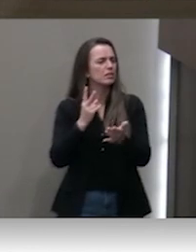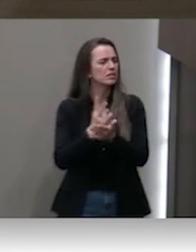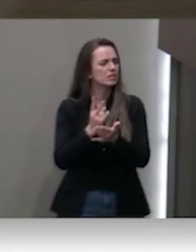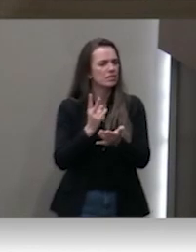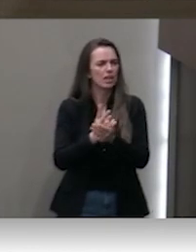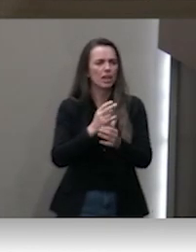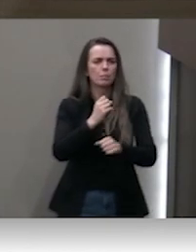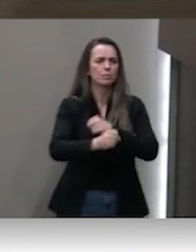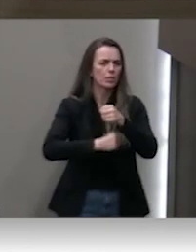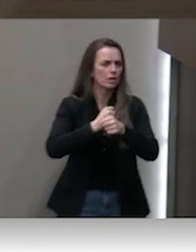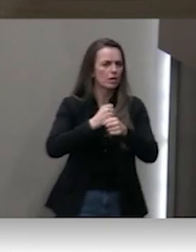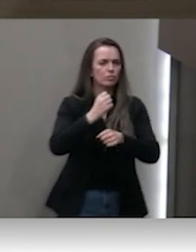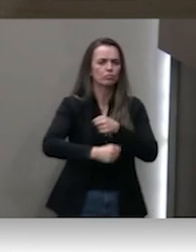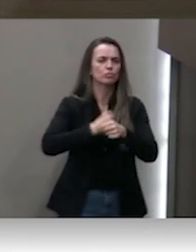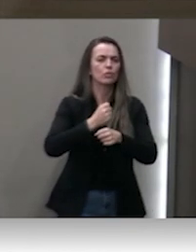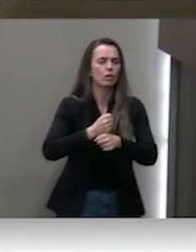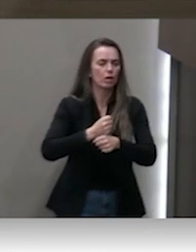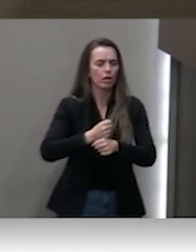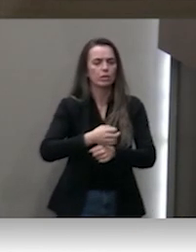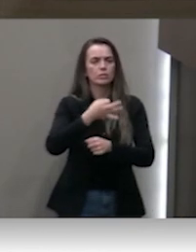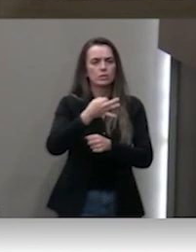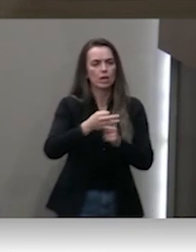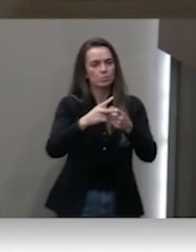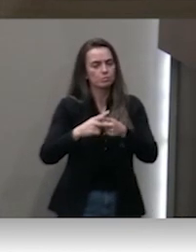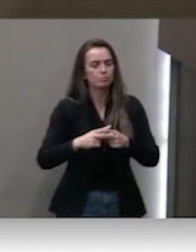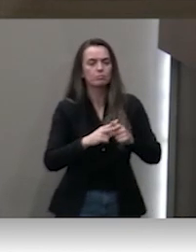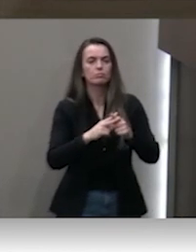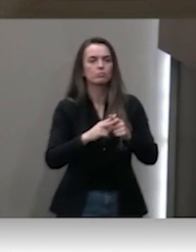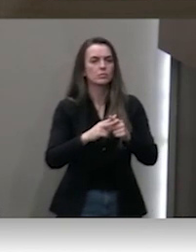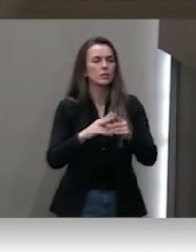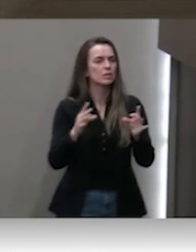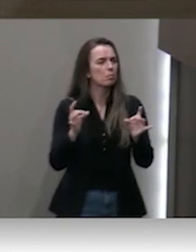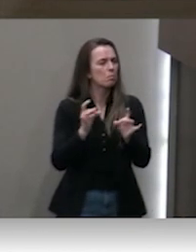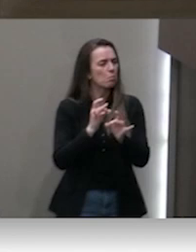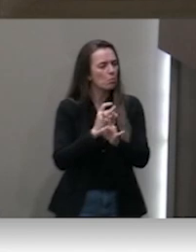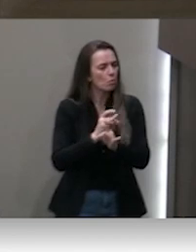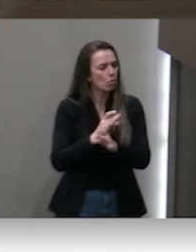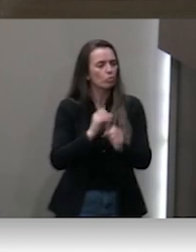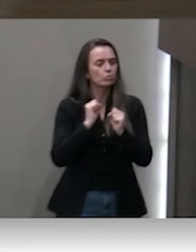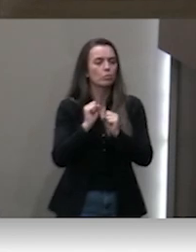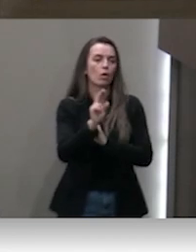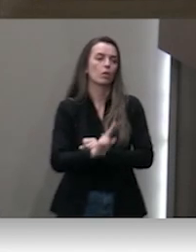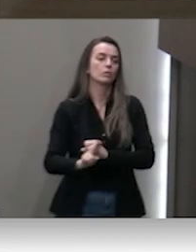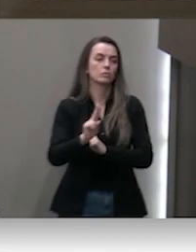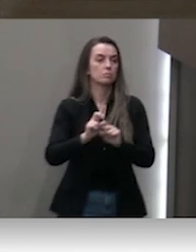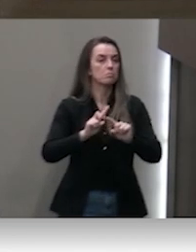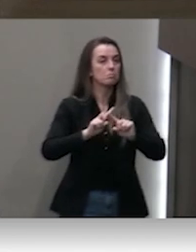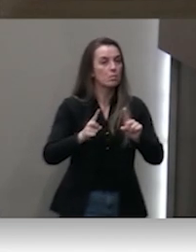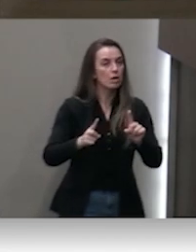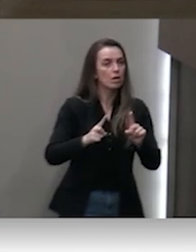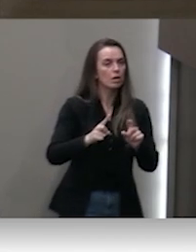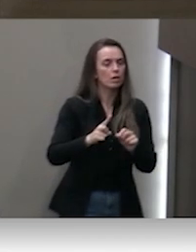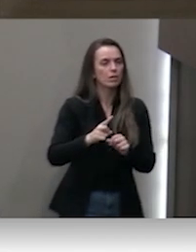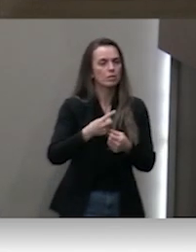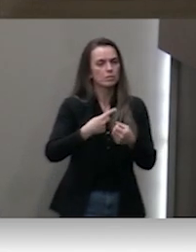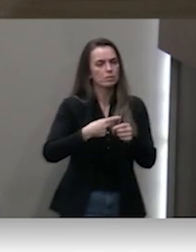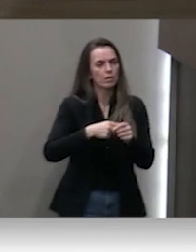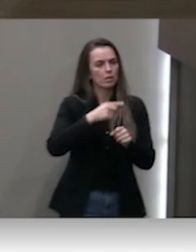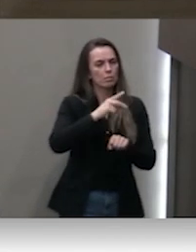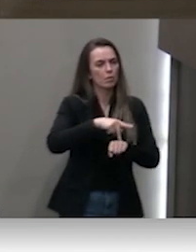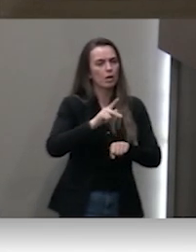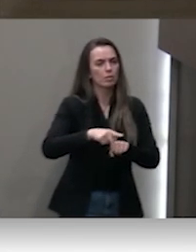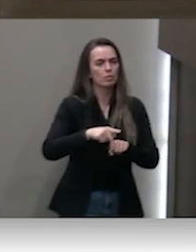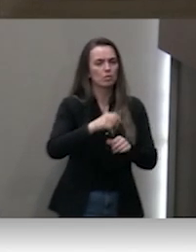manutenção, está em dia os ônibus para rodarem. No entanto, o município contrata uma empresa